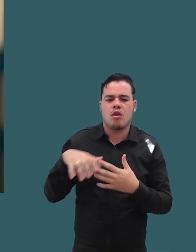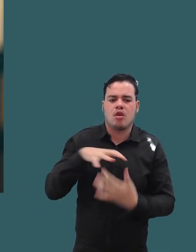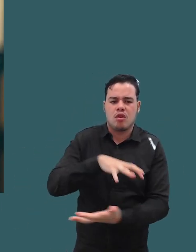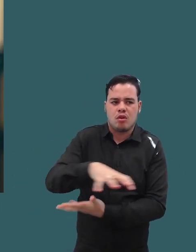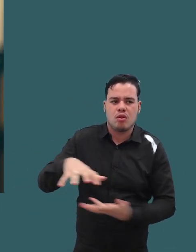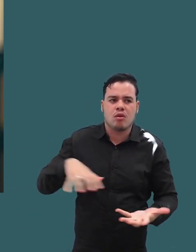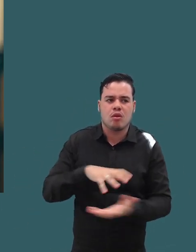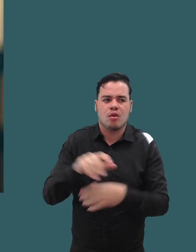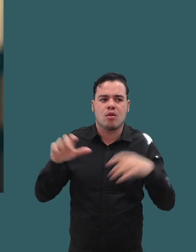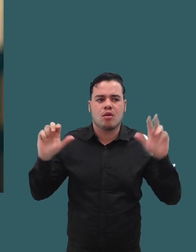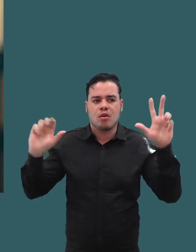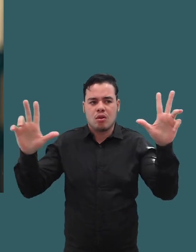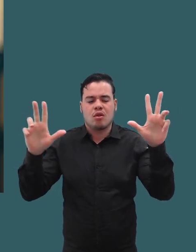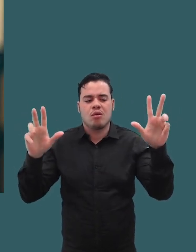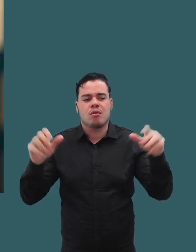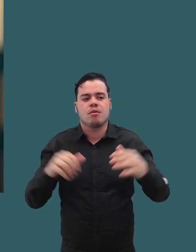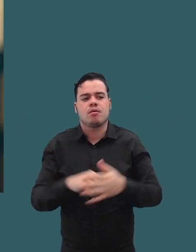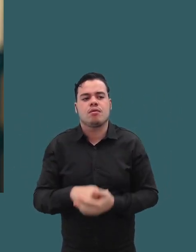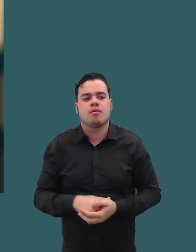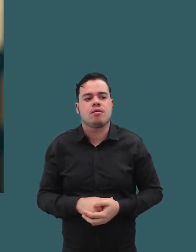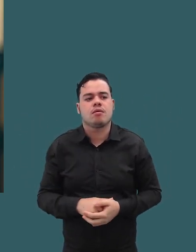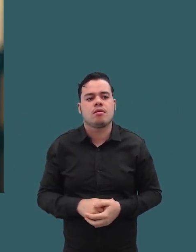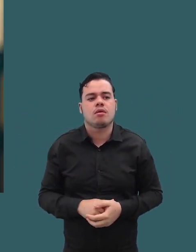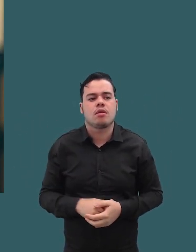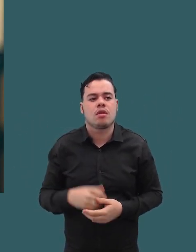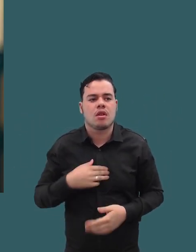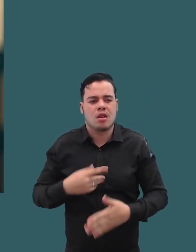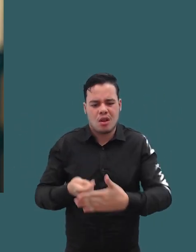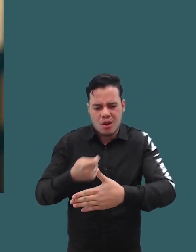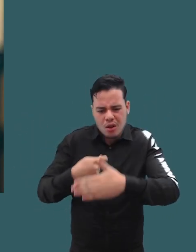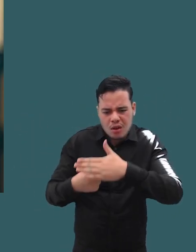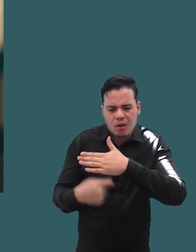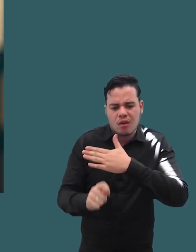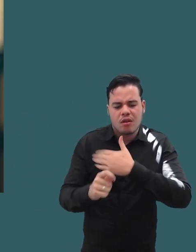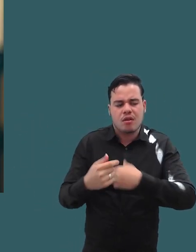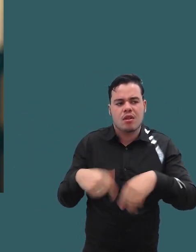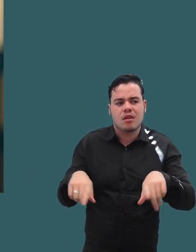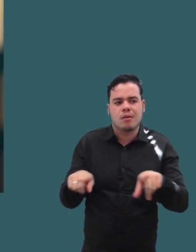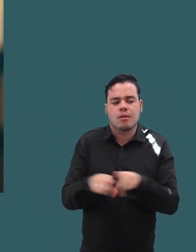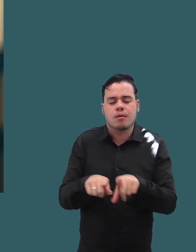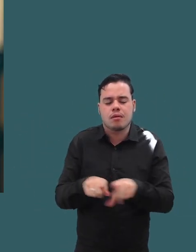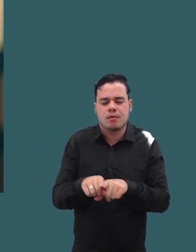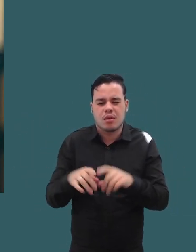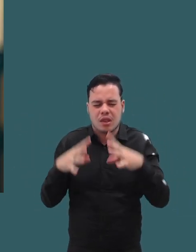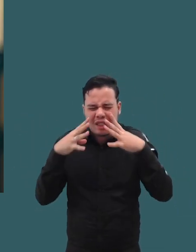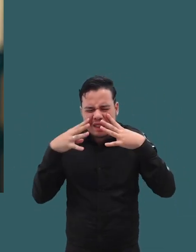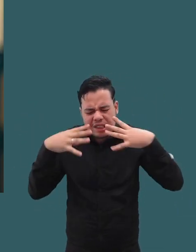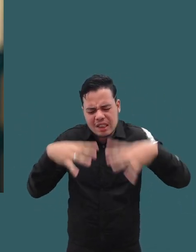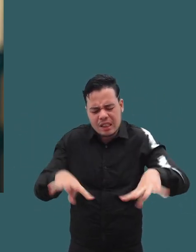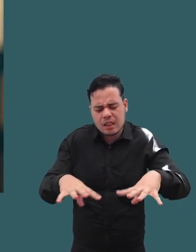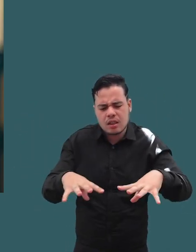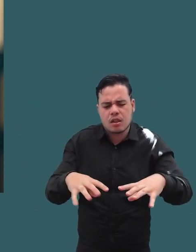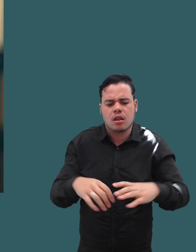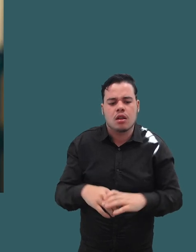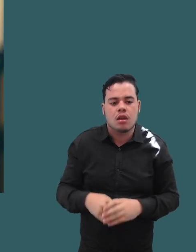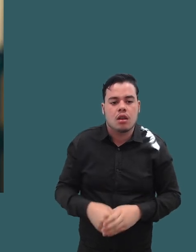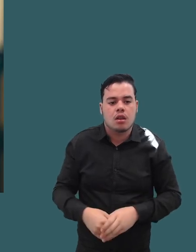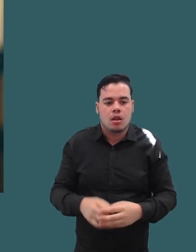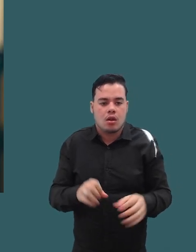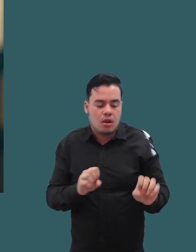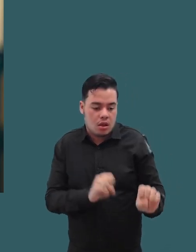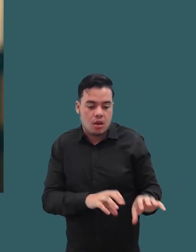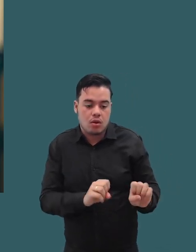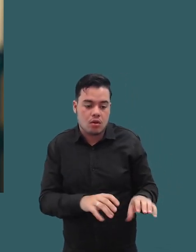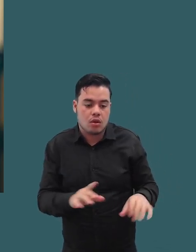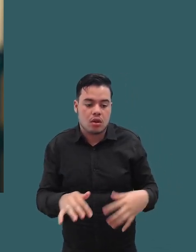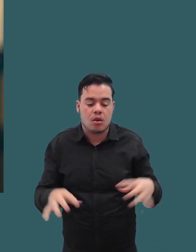a necessidade premente de investimentos e de maior atenção para a educação, ciência e tecnologia. Mas eu